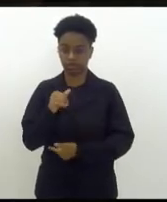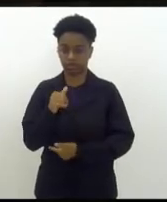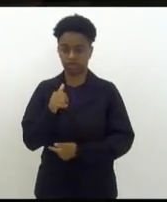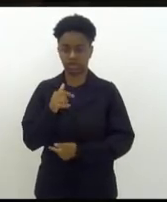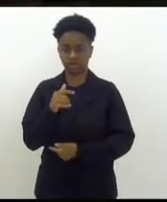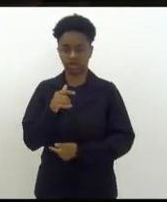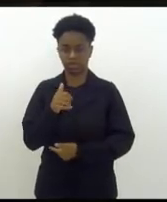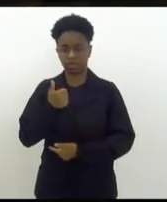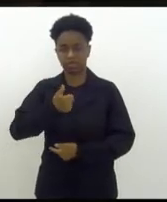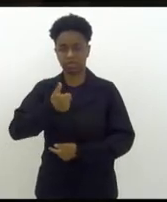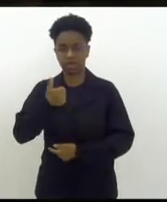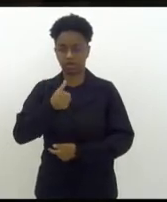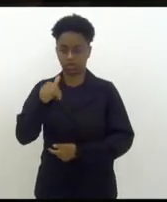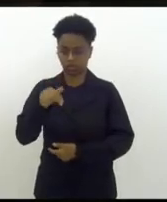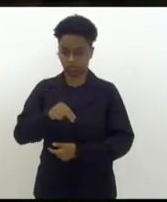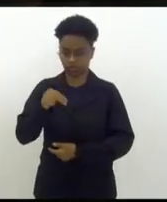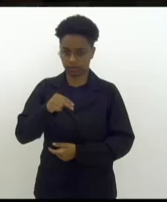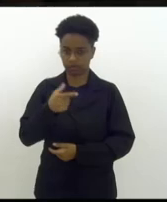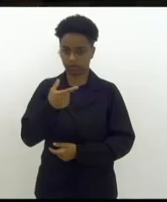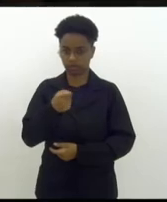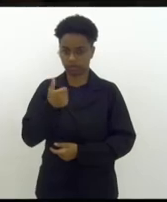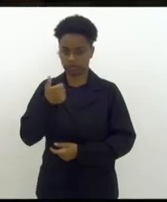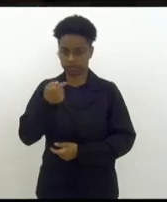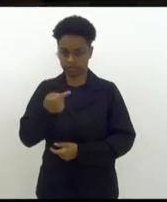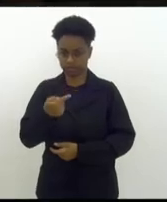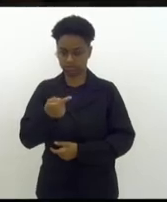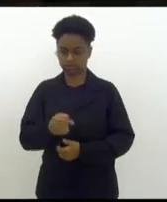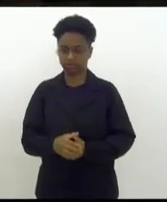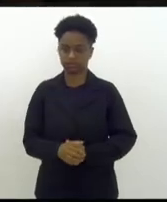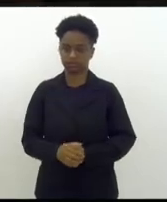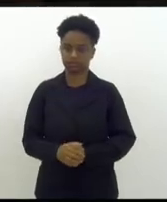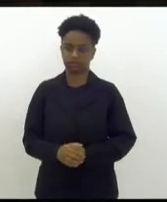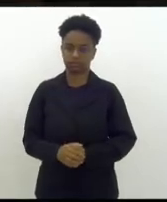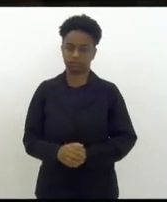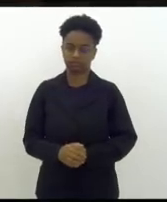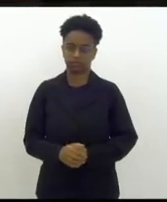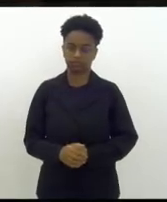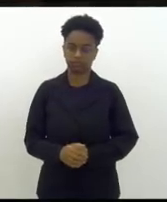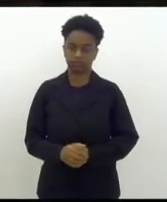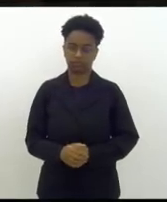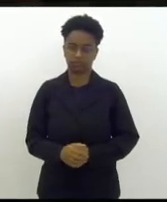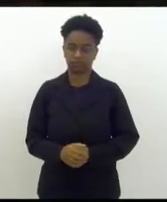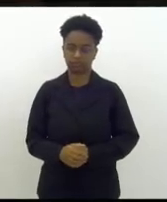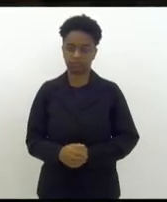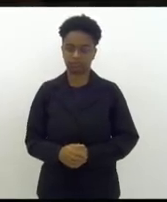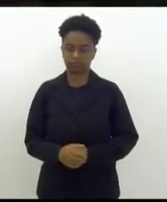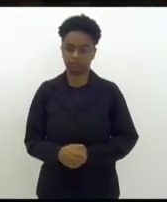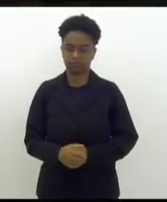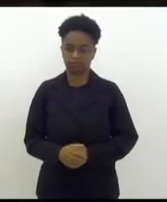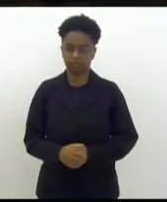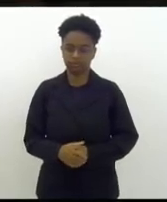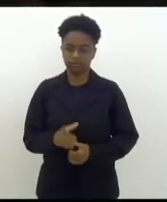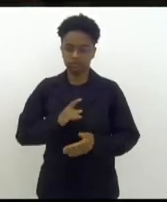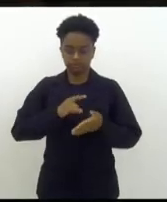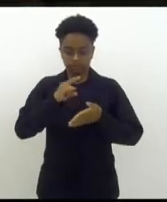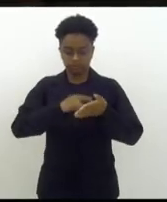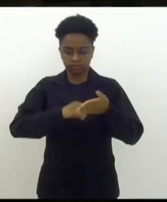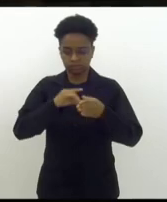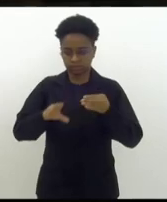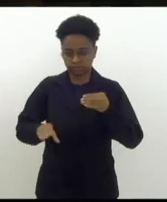da tarde primeiro de novembro de 17 ele recebeu um termo